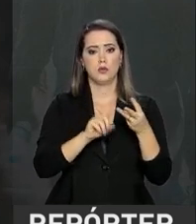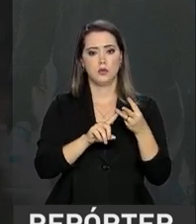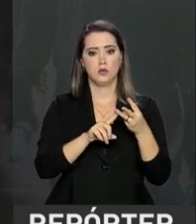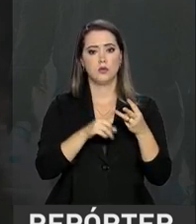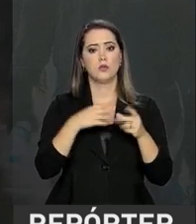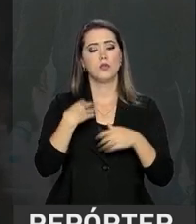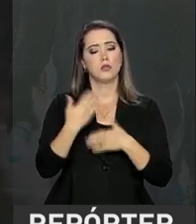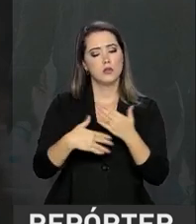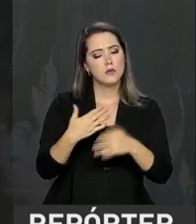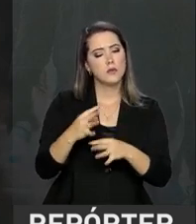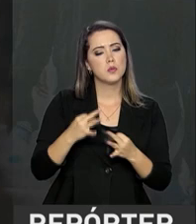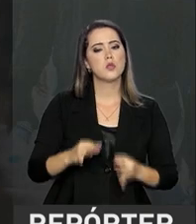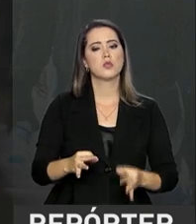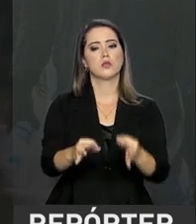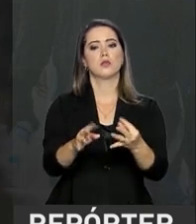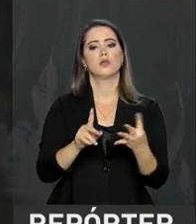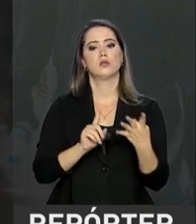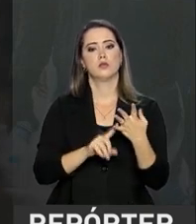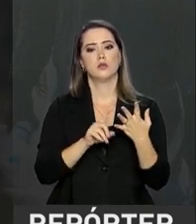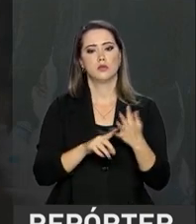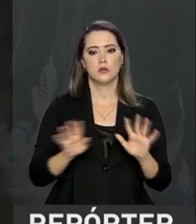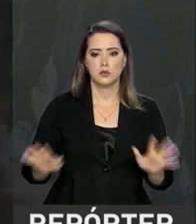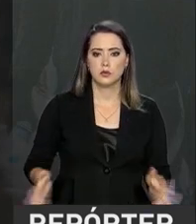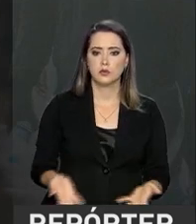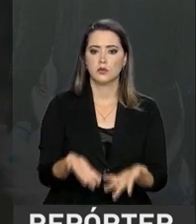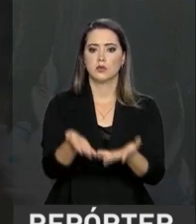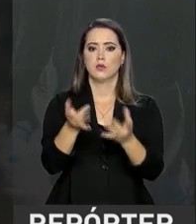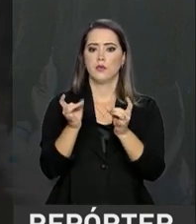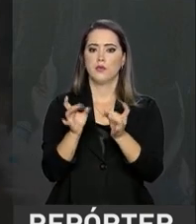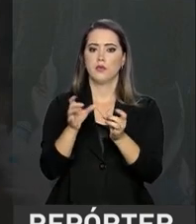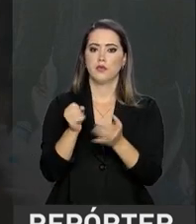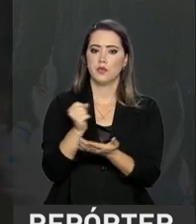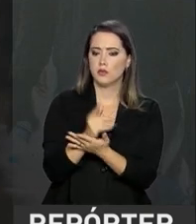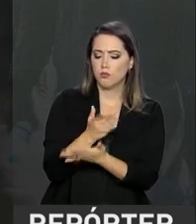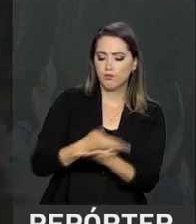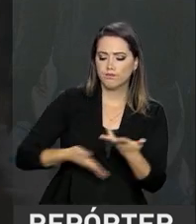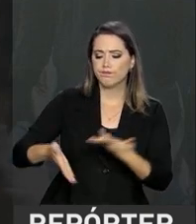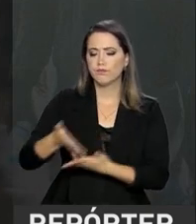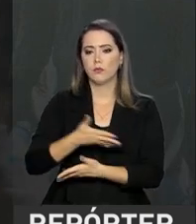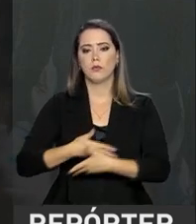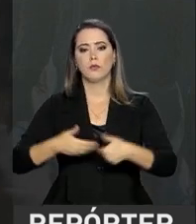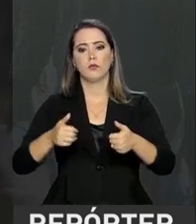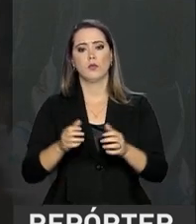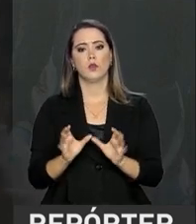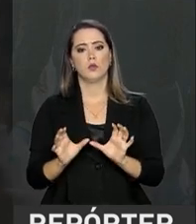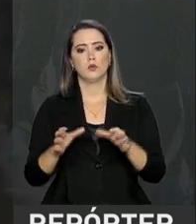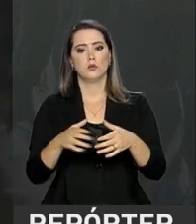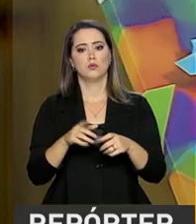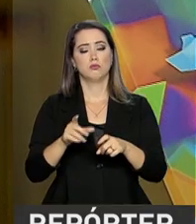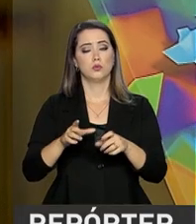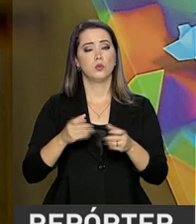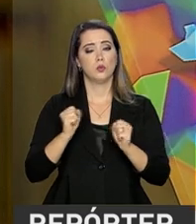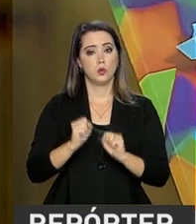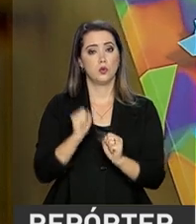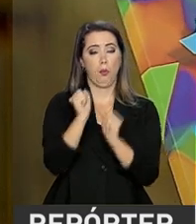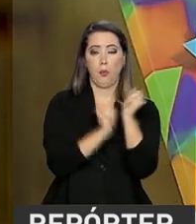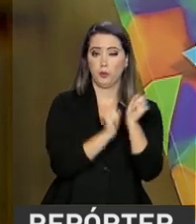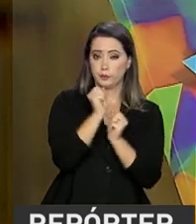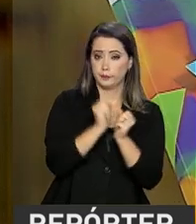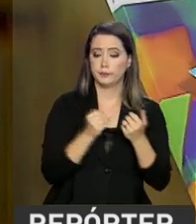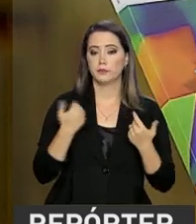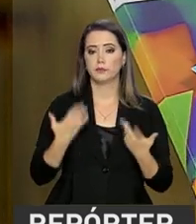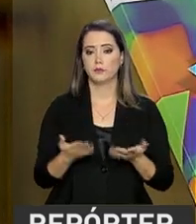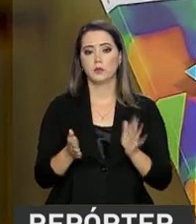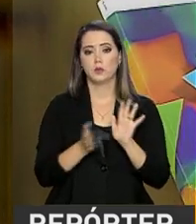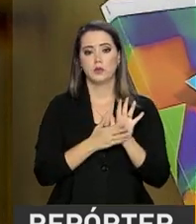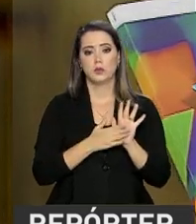de tecnologias e promoção da produtividade e da competitividade dos meios de produção. Com este documento